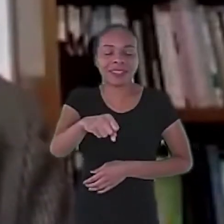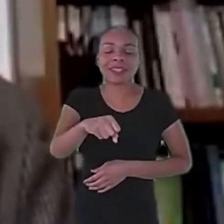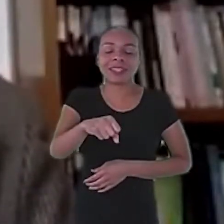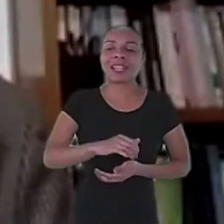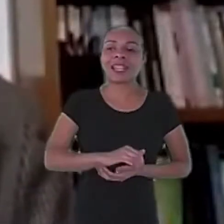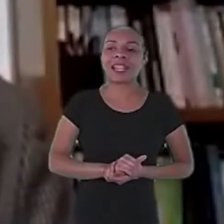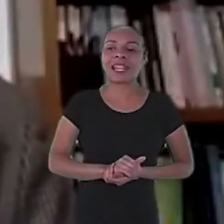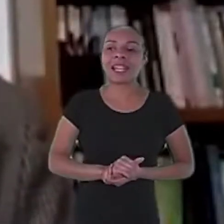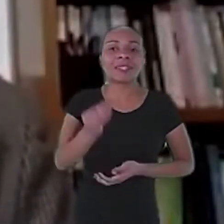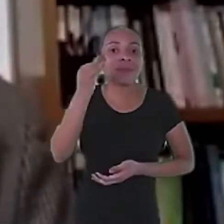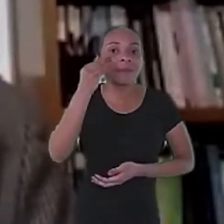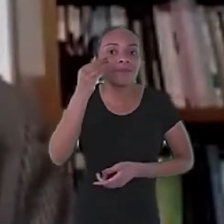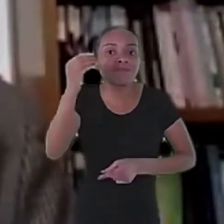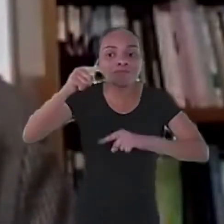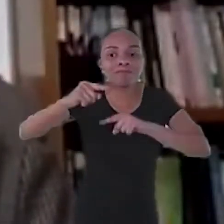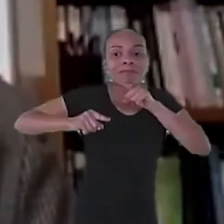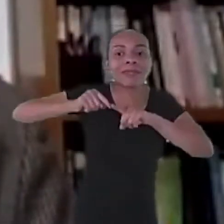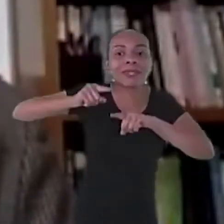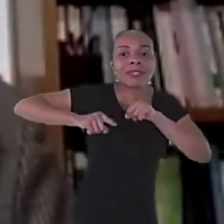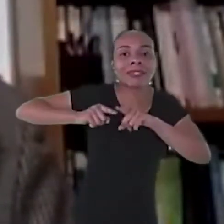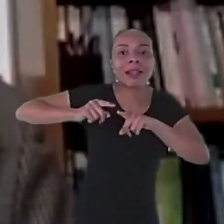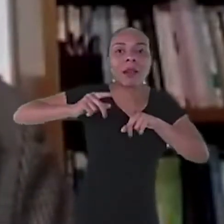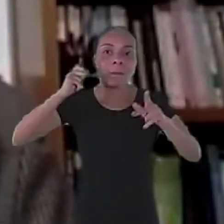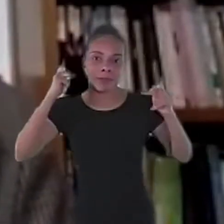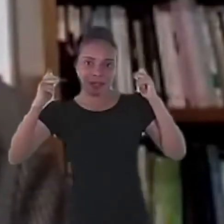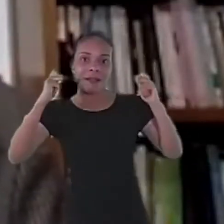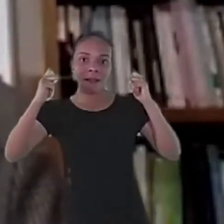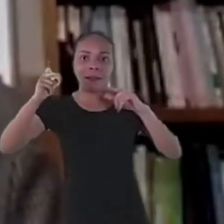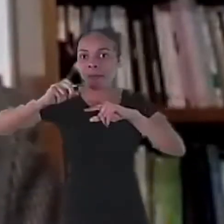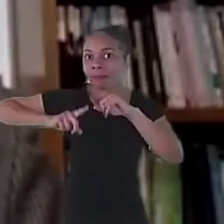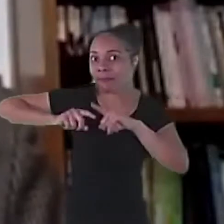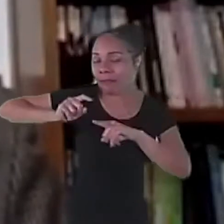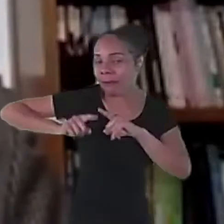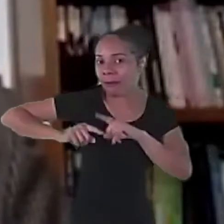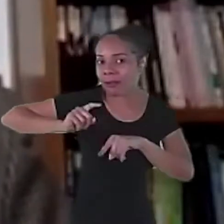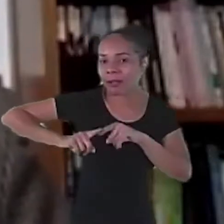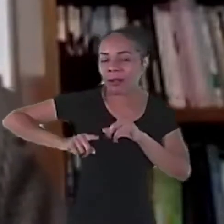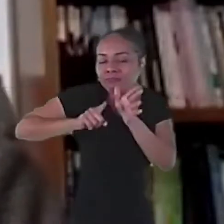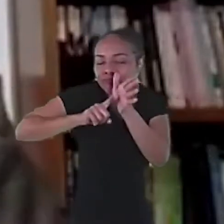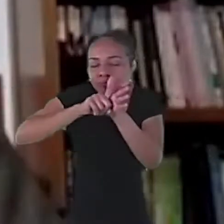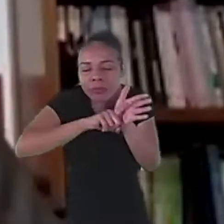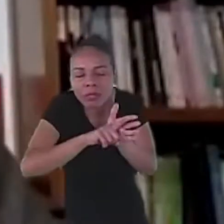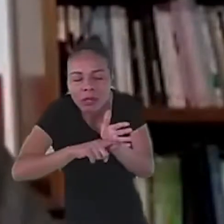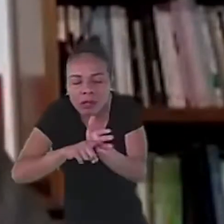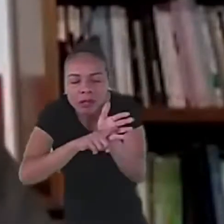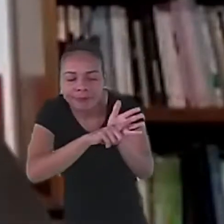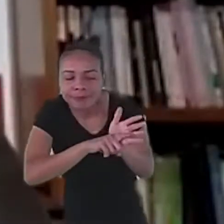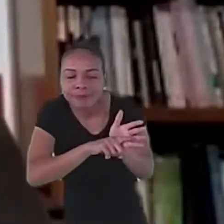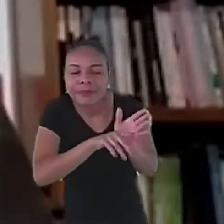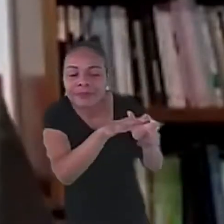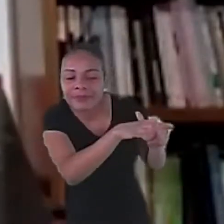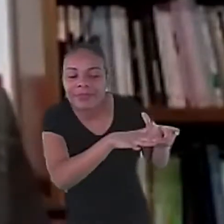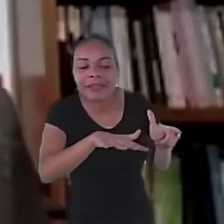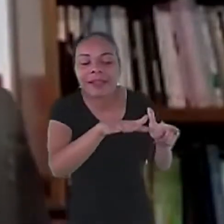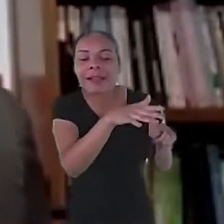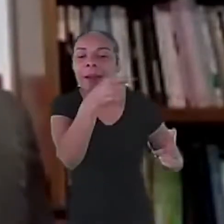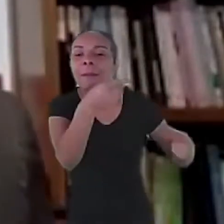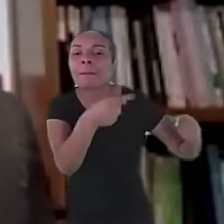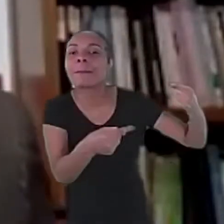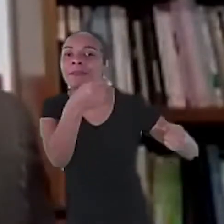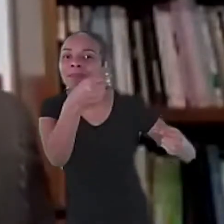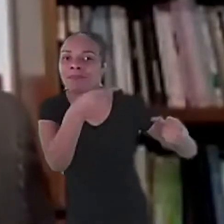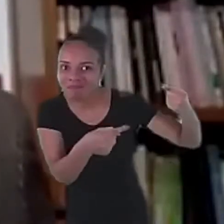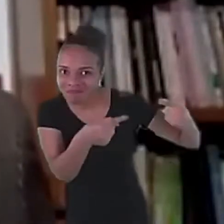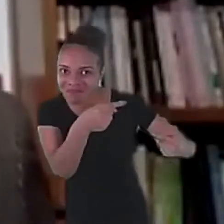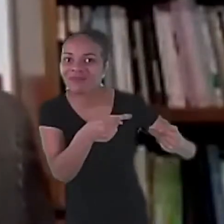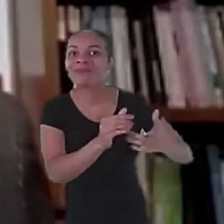um instrumento de investigação da psicanálise no campo da política. Para também não